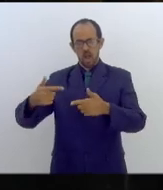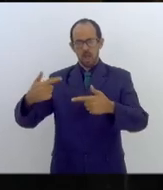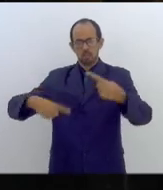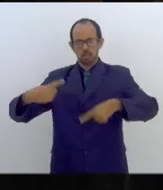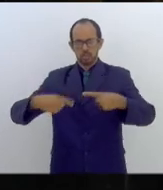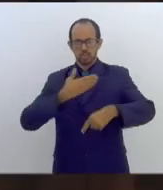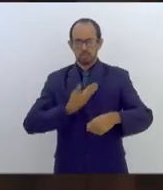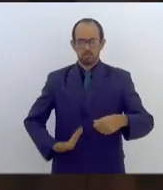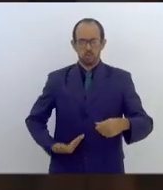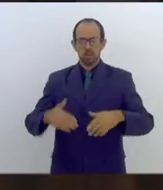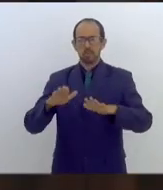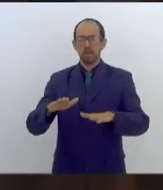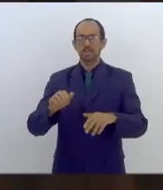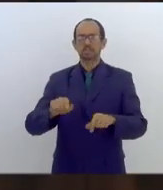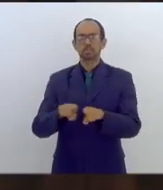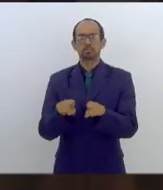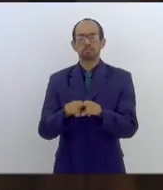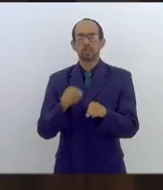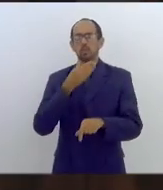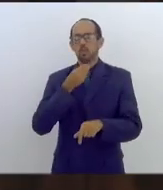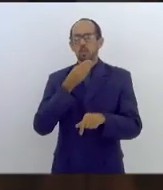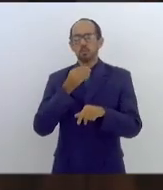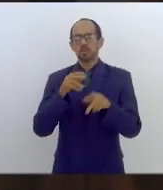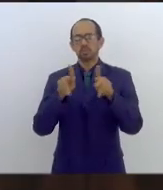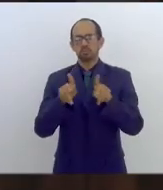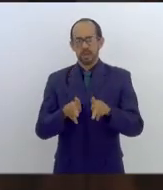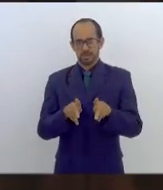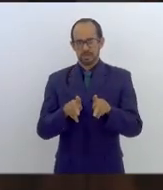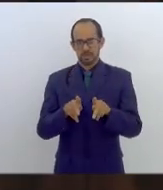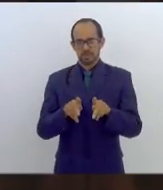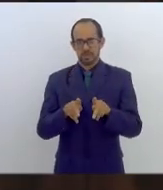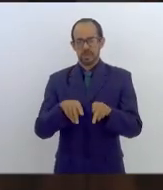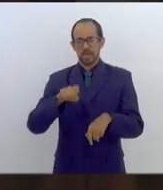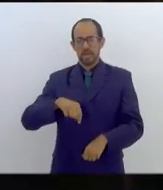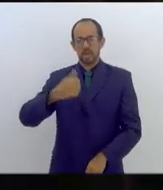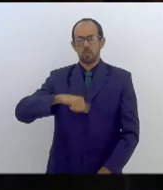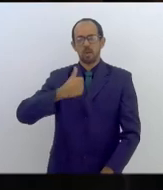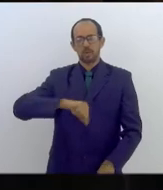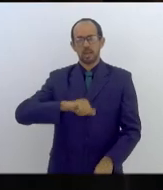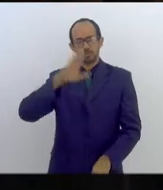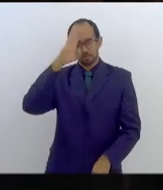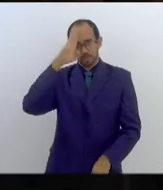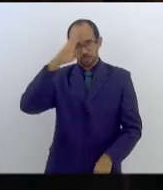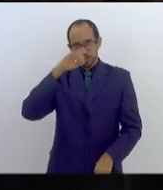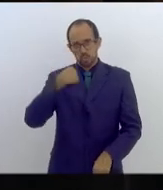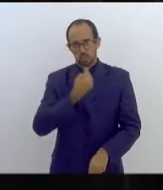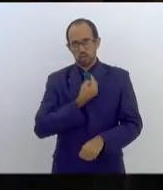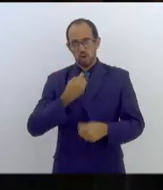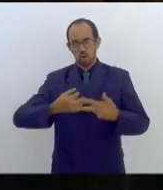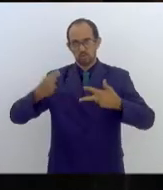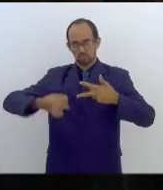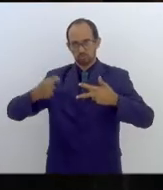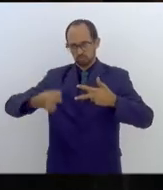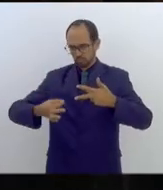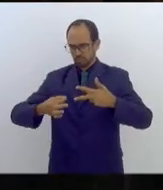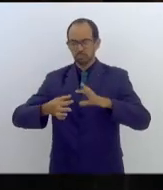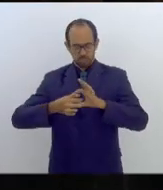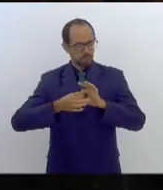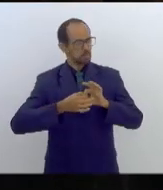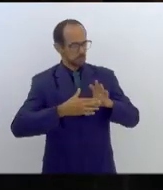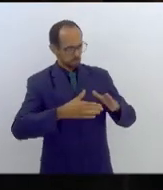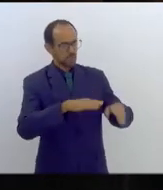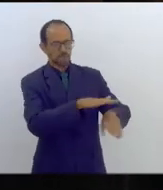anti tudo um Pacificador Eu acho que o adjetivo que nós temos que dar na hora do Tribunal de Justiça me permite os governador de compensa mesmo